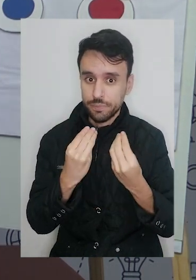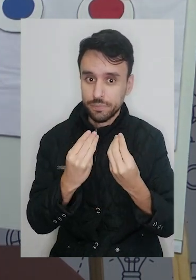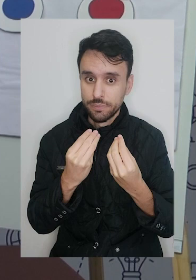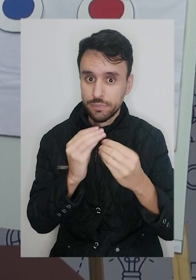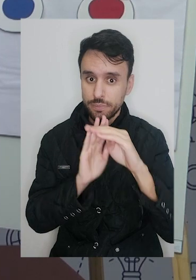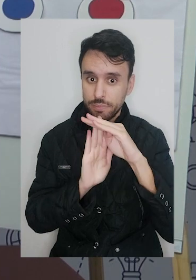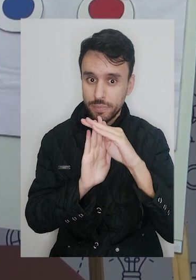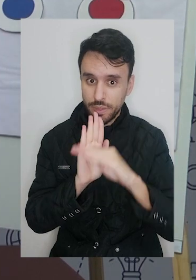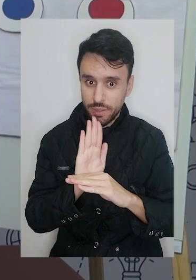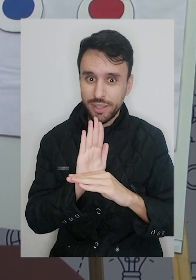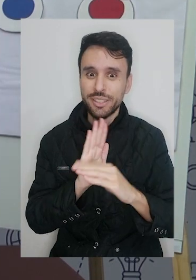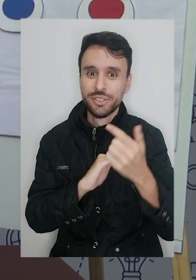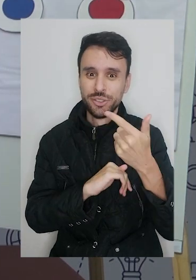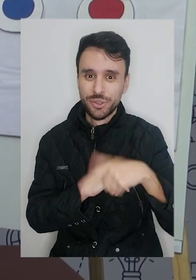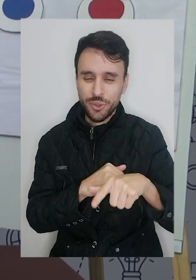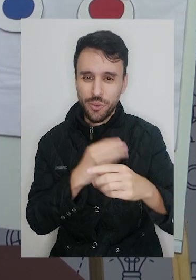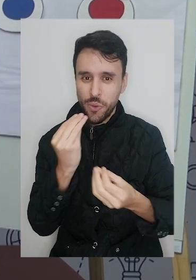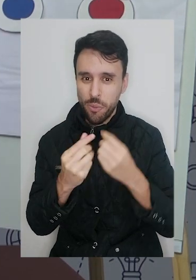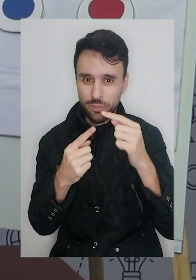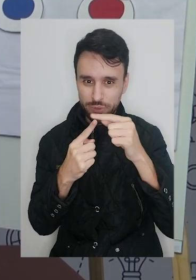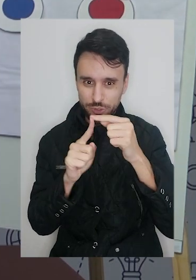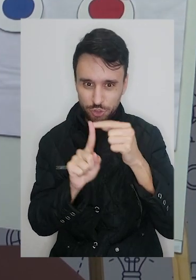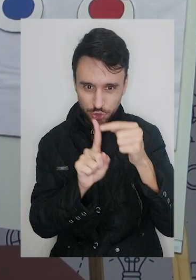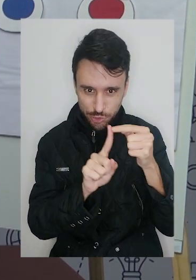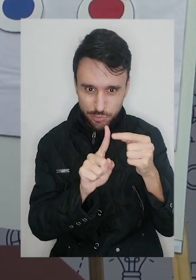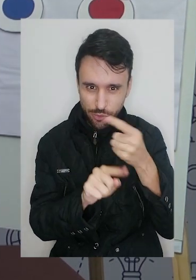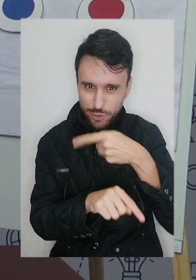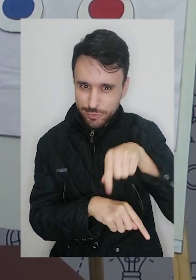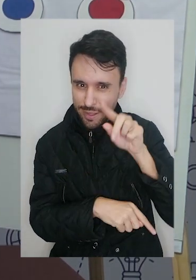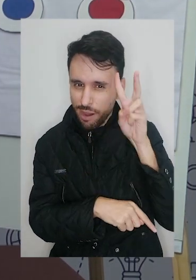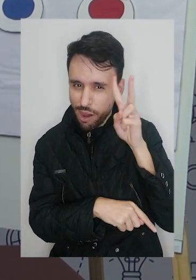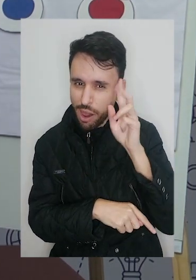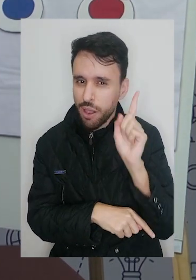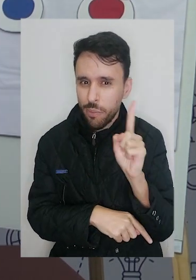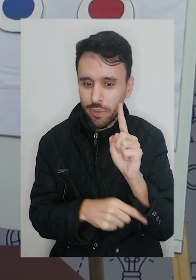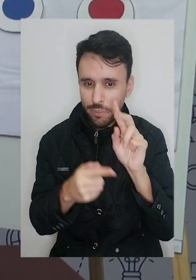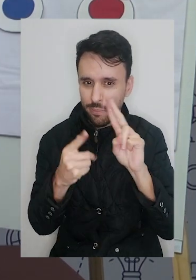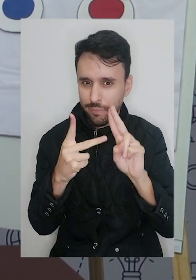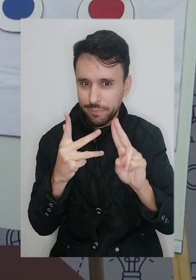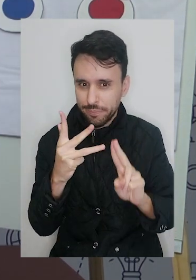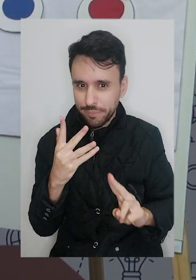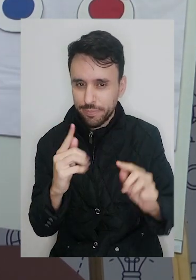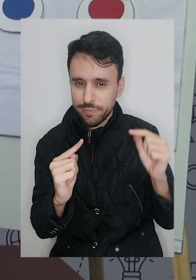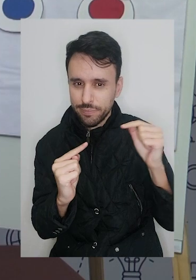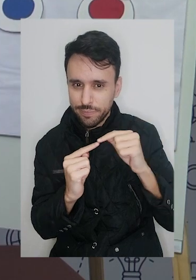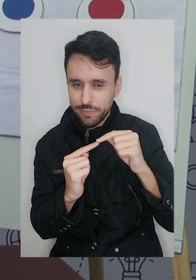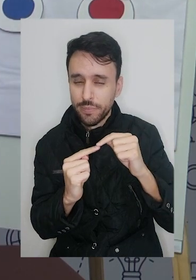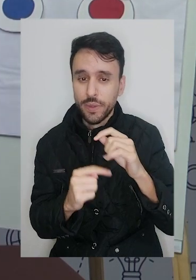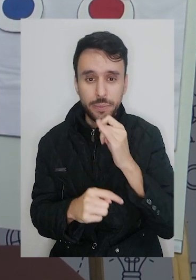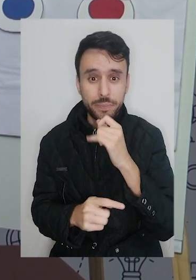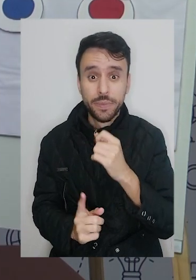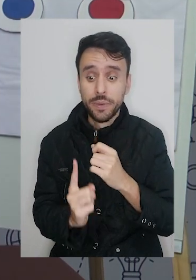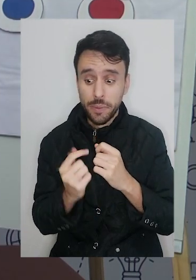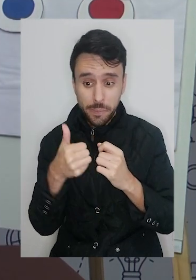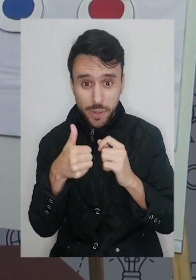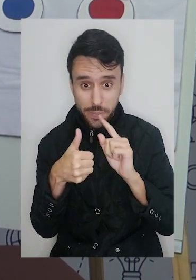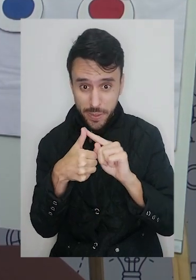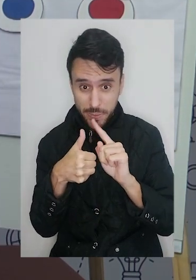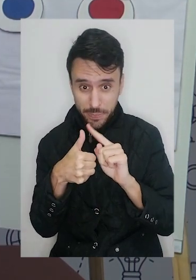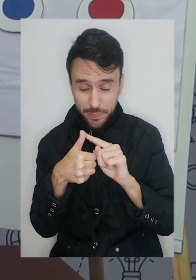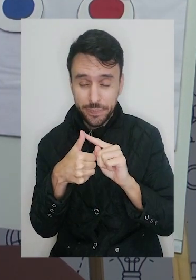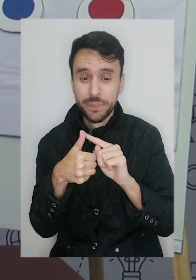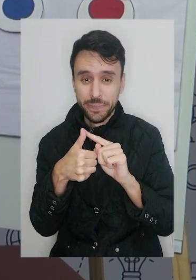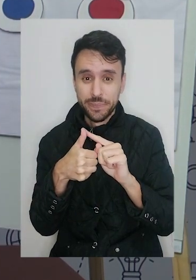aqui alguns termômetros. Vamos rever novamente para ver se você lembra do que cada um faz. Este é o conhecido